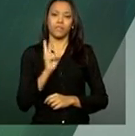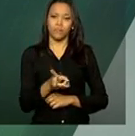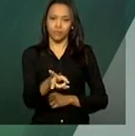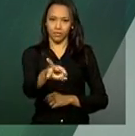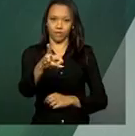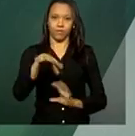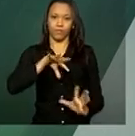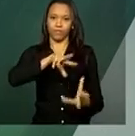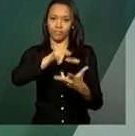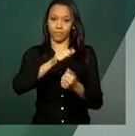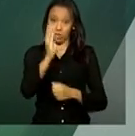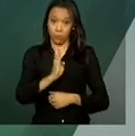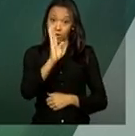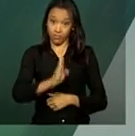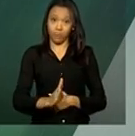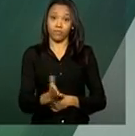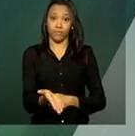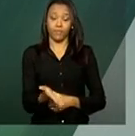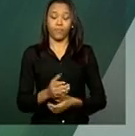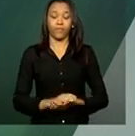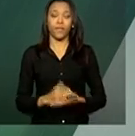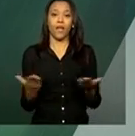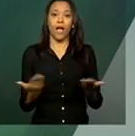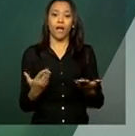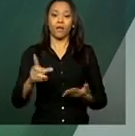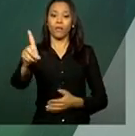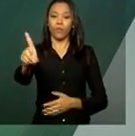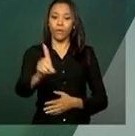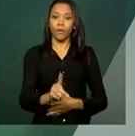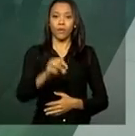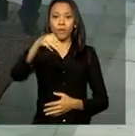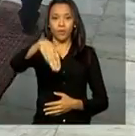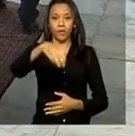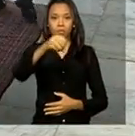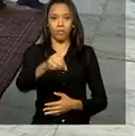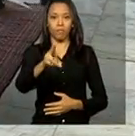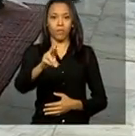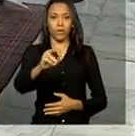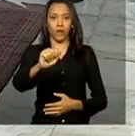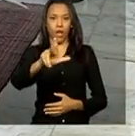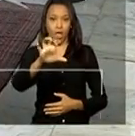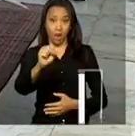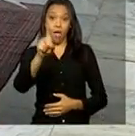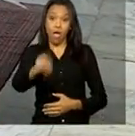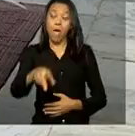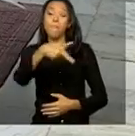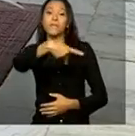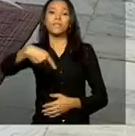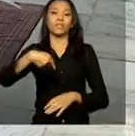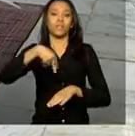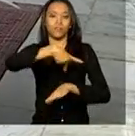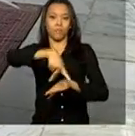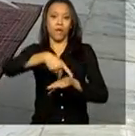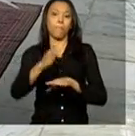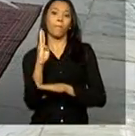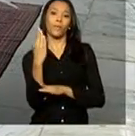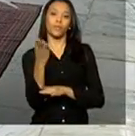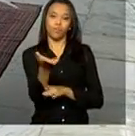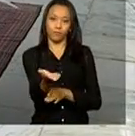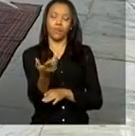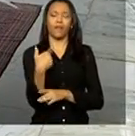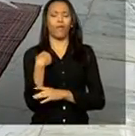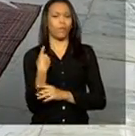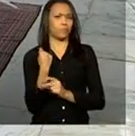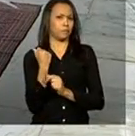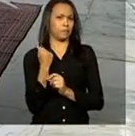relações internacionais do Brasil. Agora, Evo Morales, presidente da Bolívia. Isso. A Bolívia é um parceiro